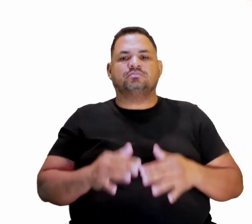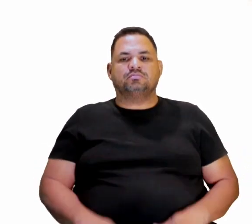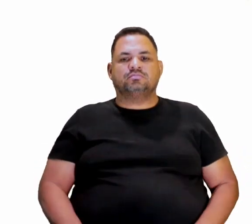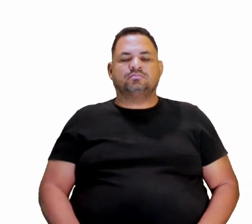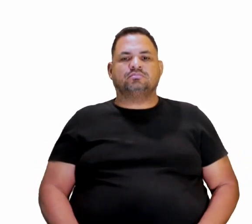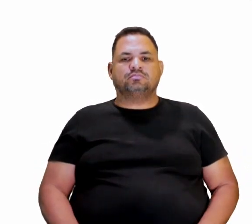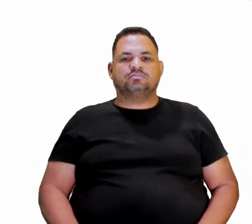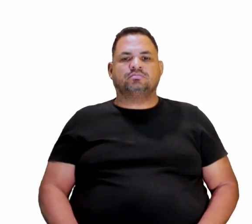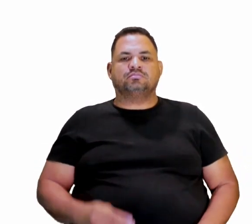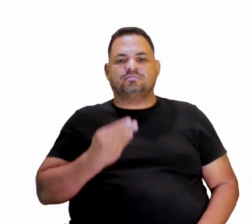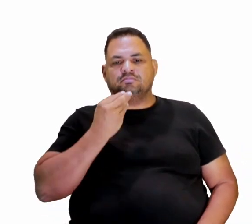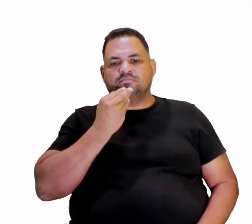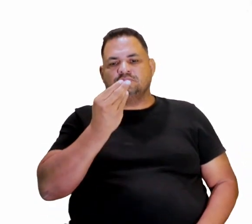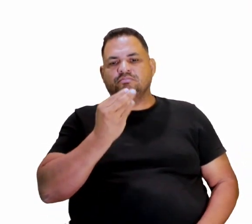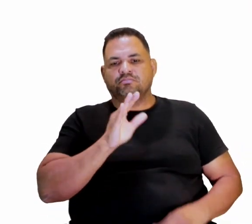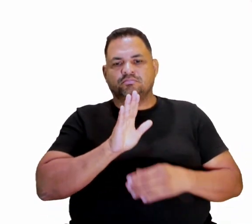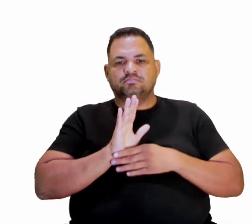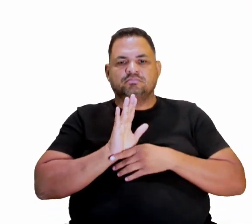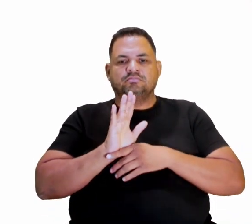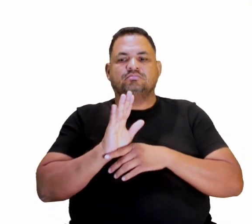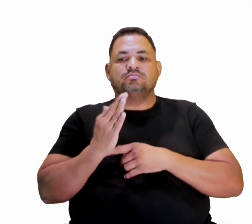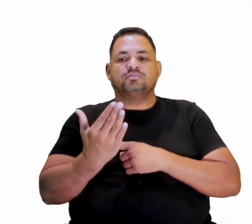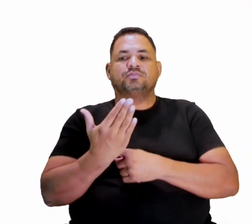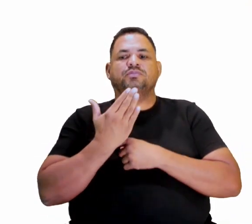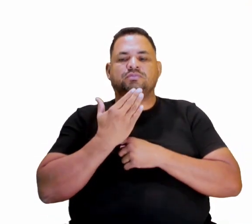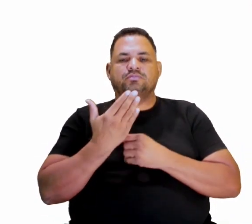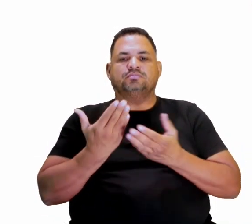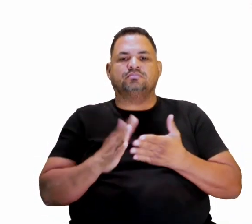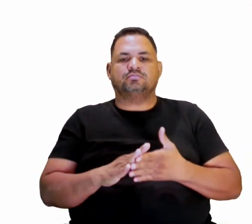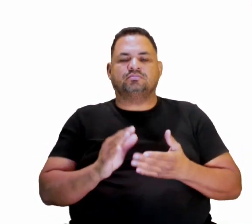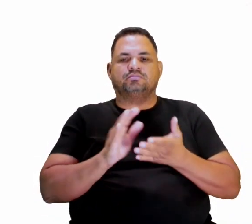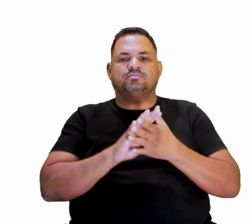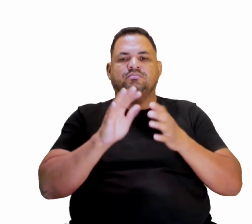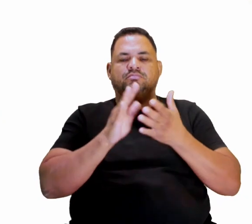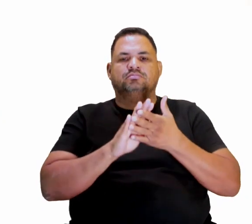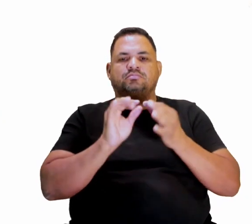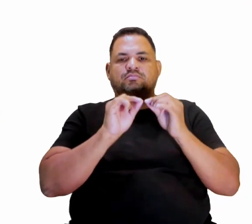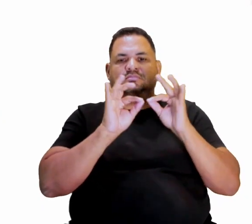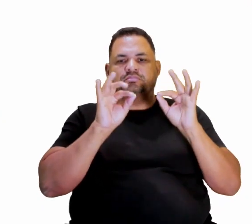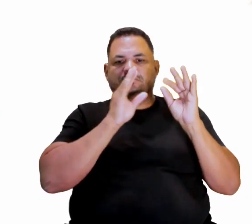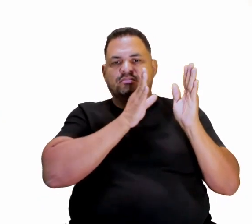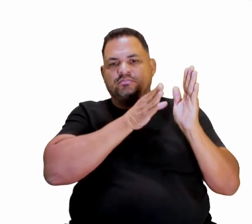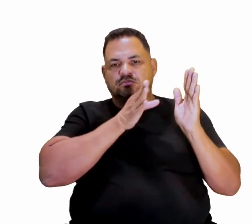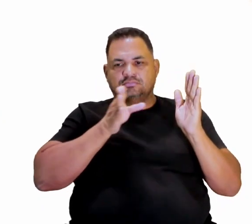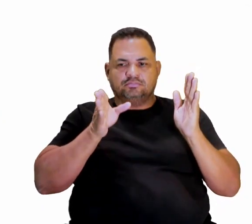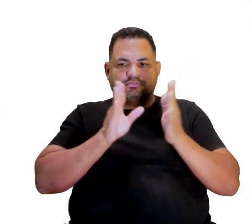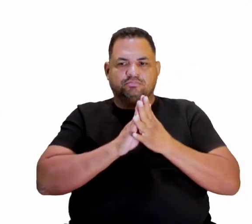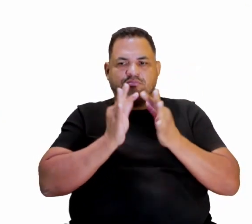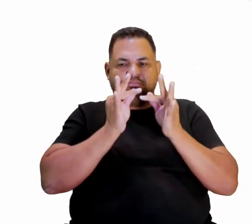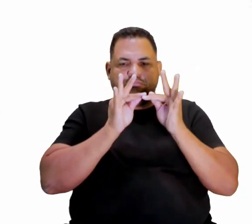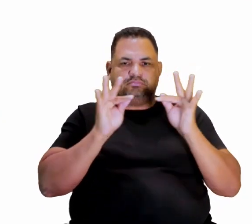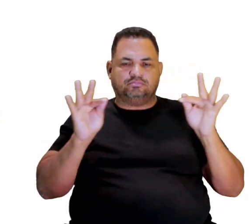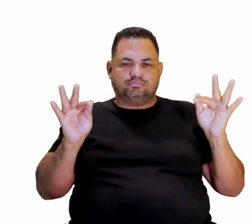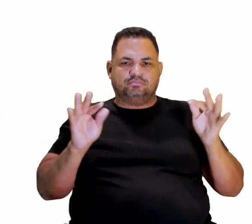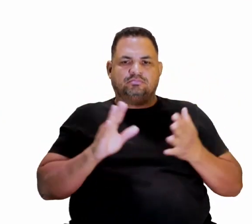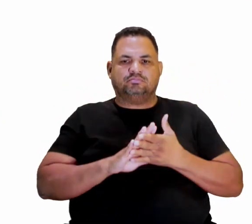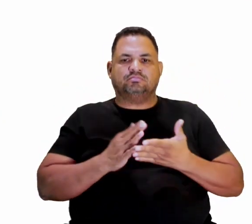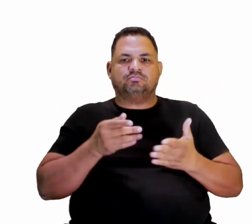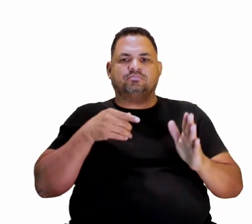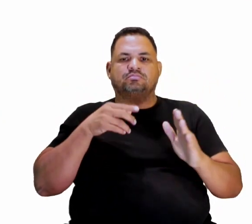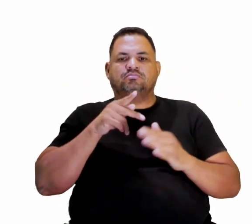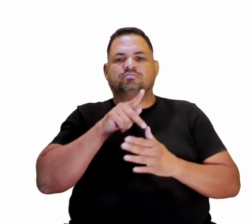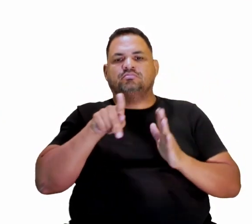Essa hora de você pedir ajuda. Como é que você usaria a estrutura do should? Lembra lá, se você está usando o pronome interrogativo, ele